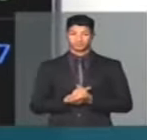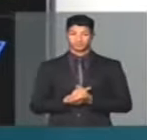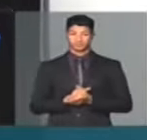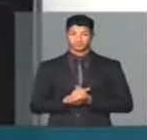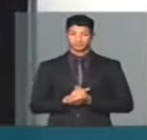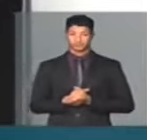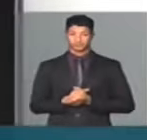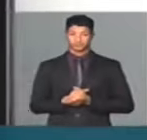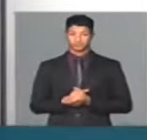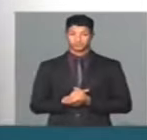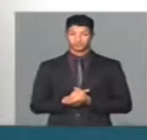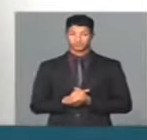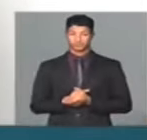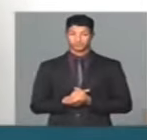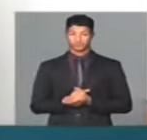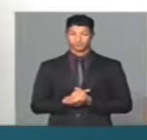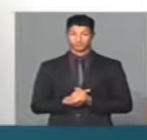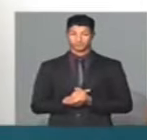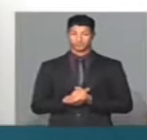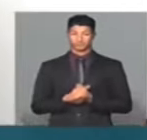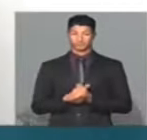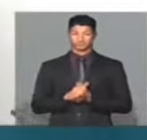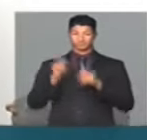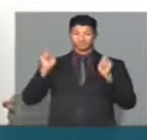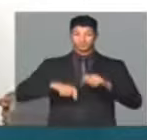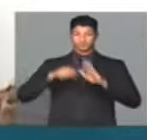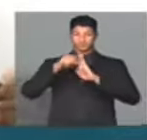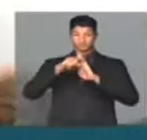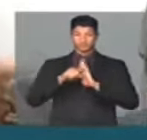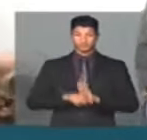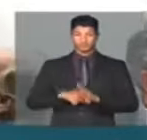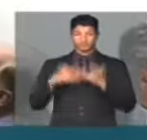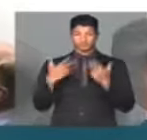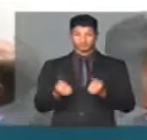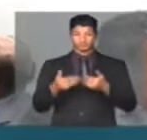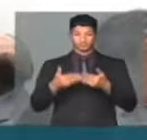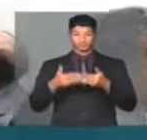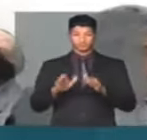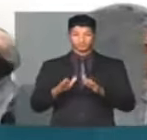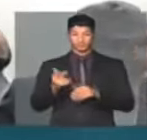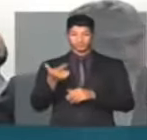Senhor presidente, tem que periciar esse painel.